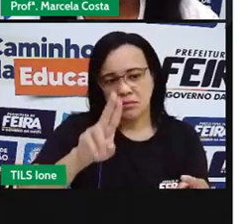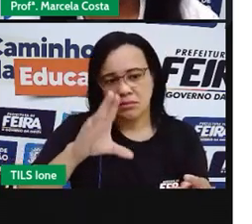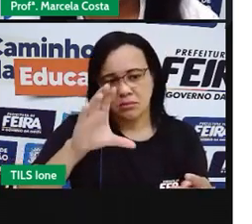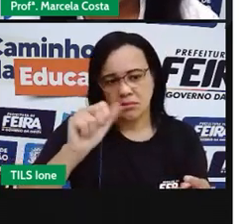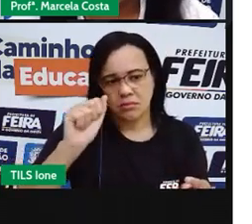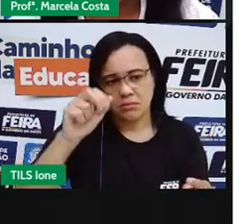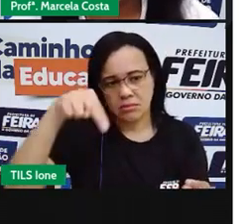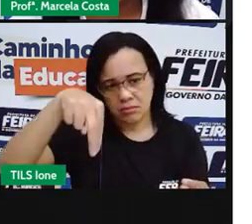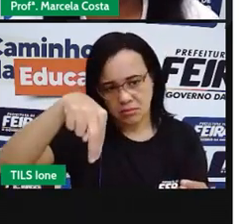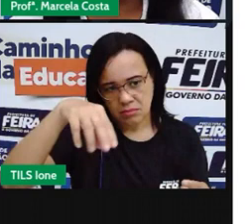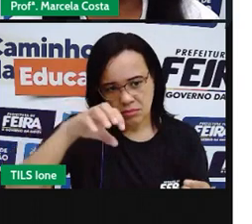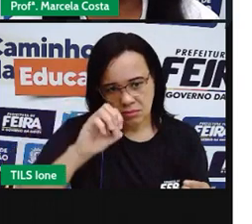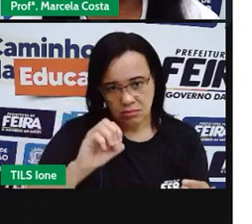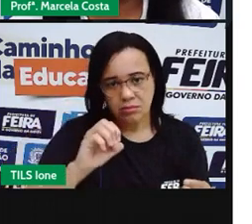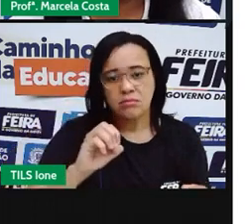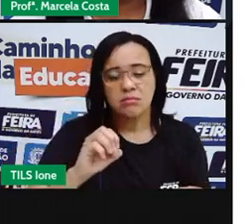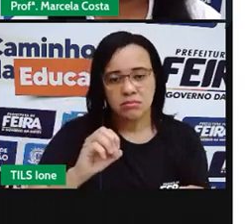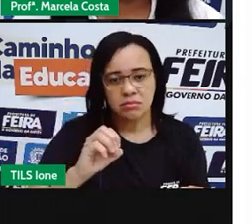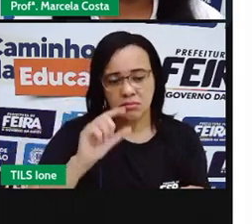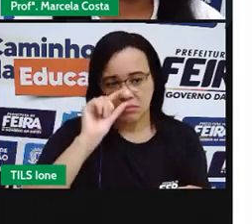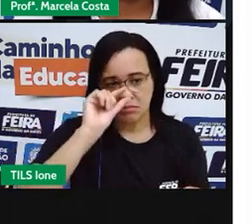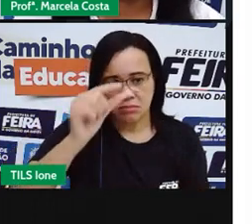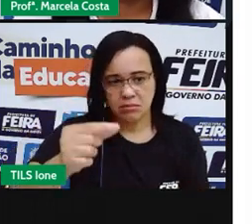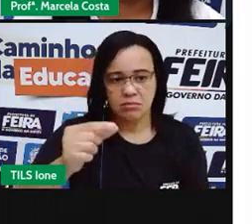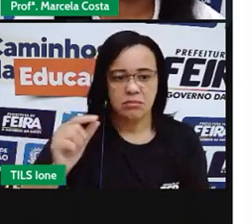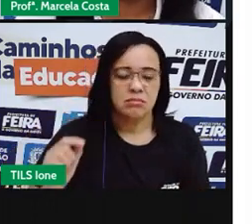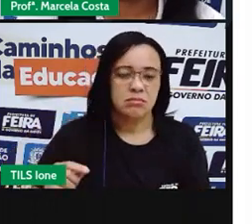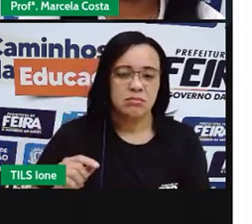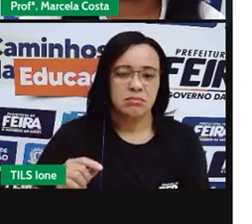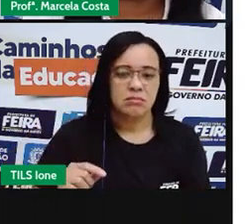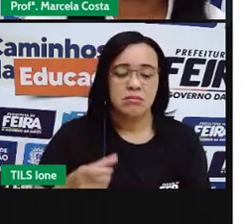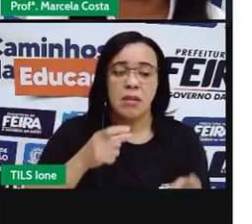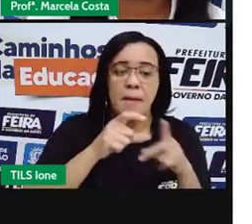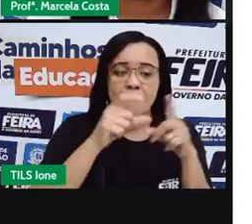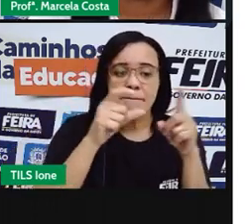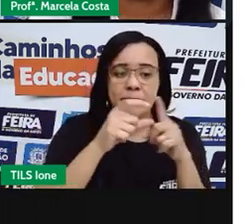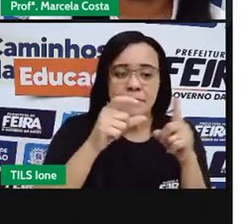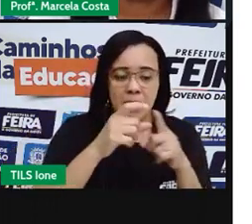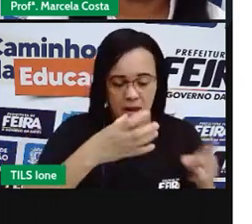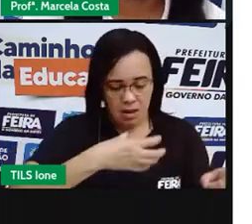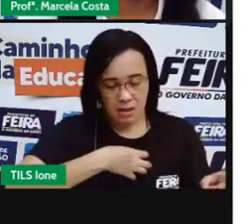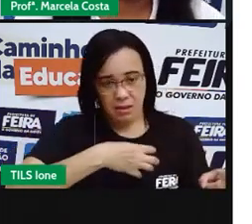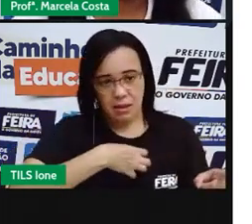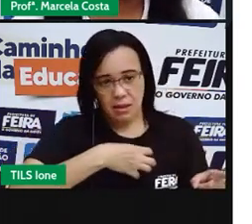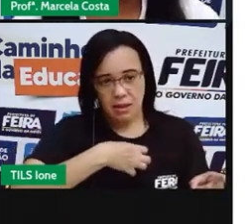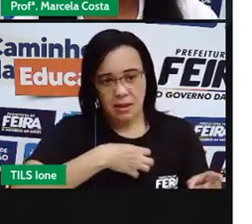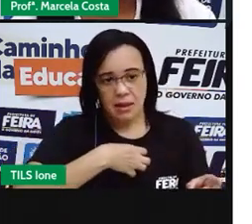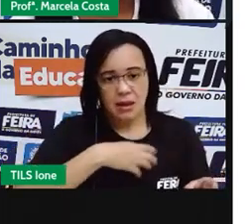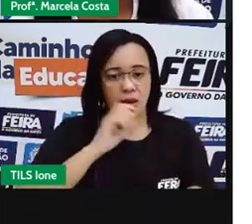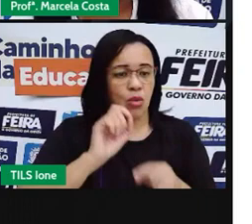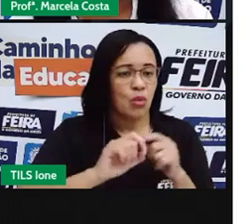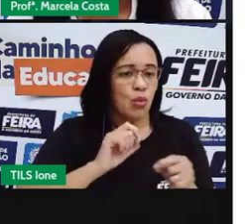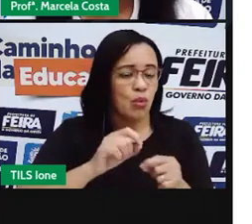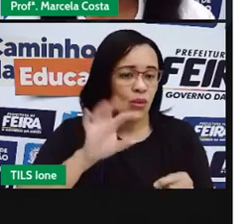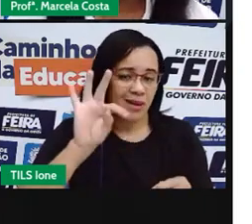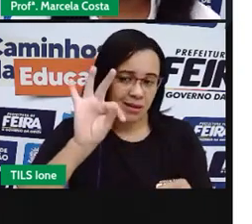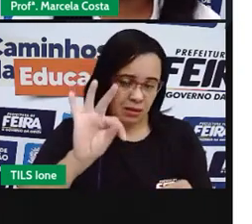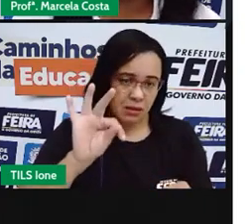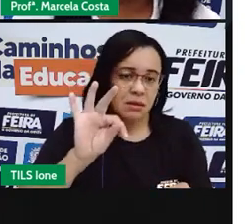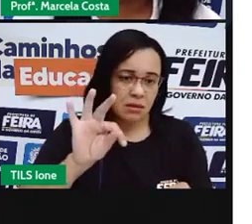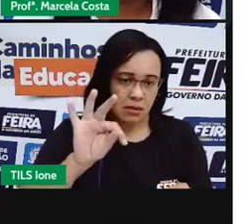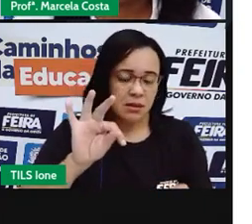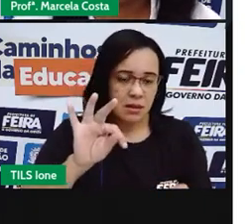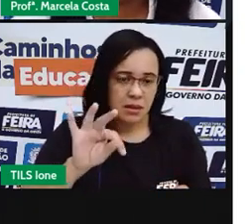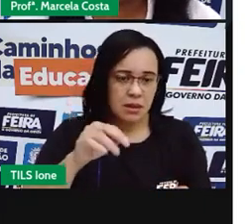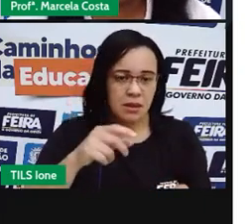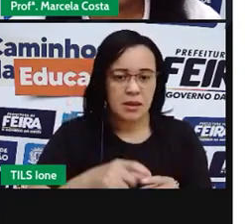Tucano. Veja aqui, na palavra tucano, você vai ver o som da letra T no início da palavra. E você